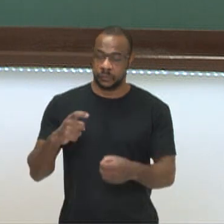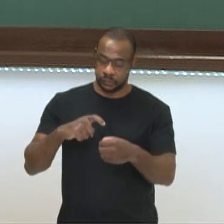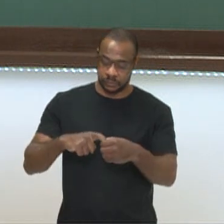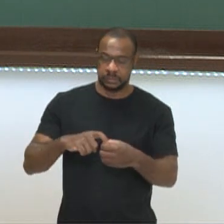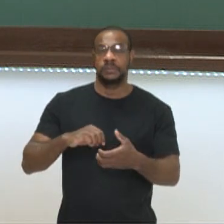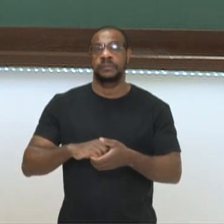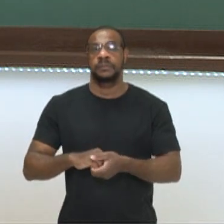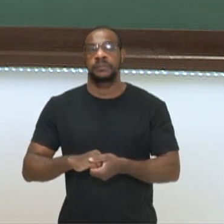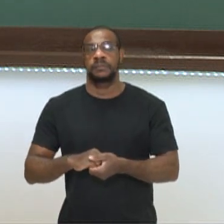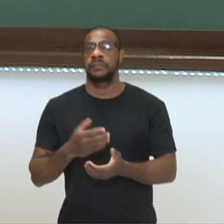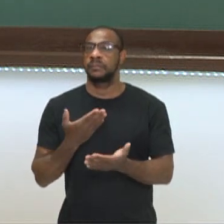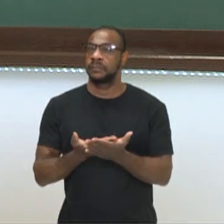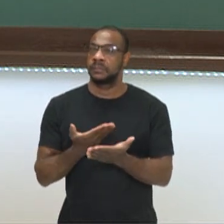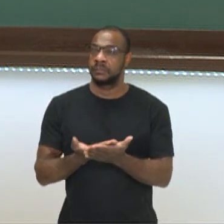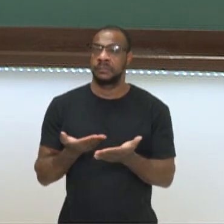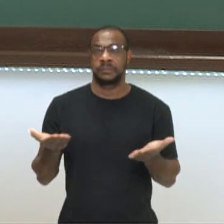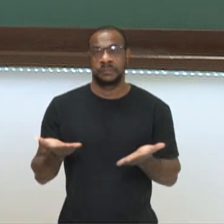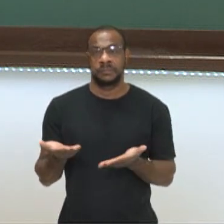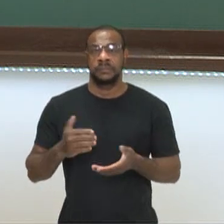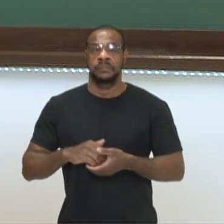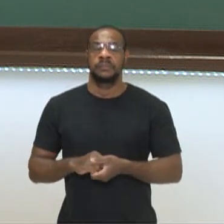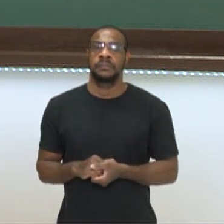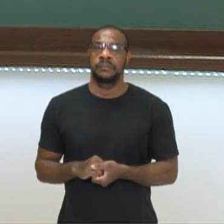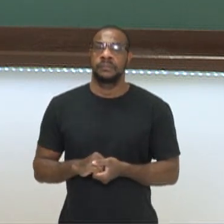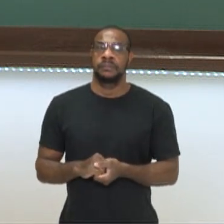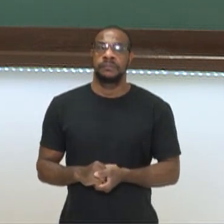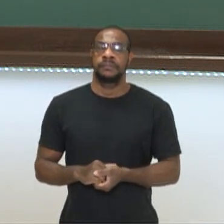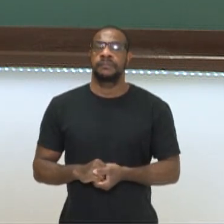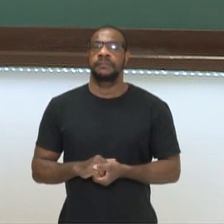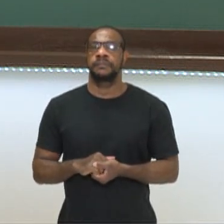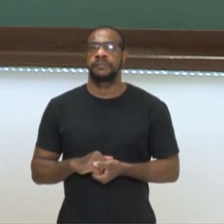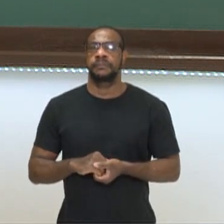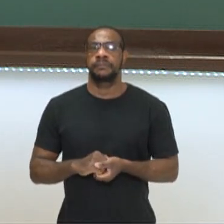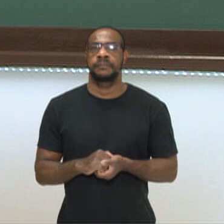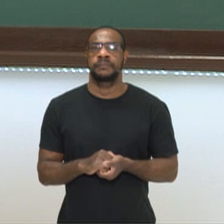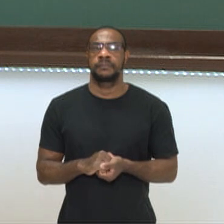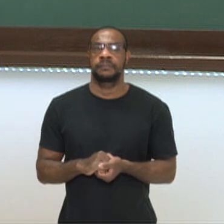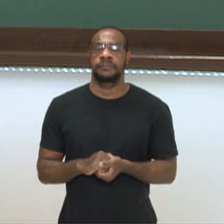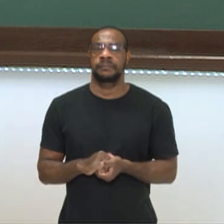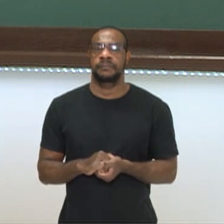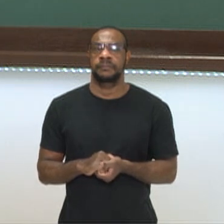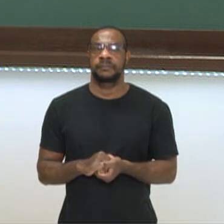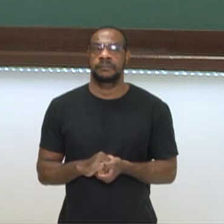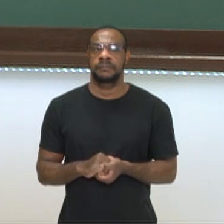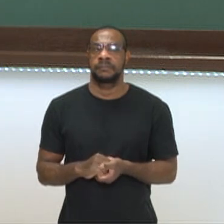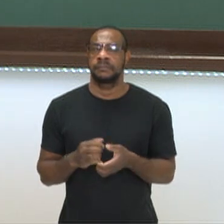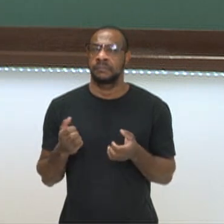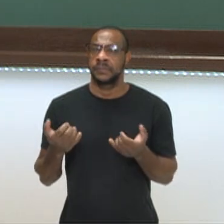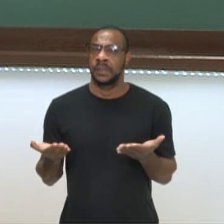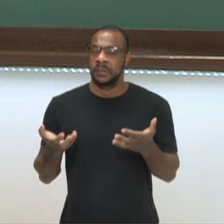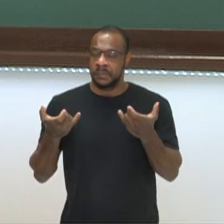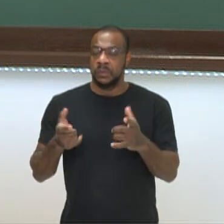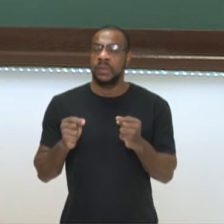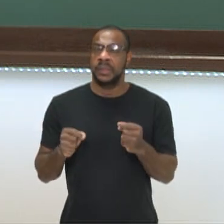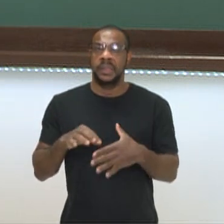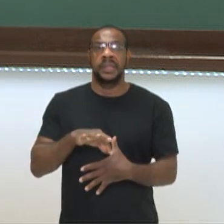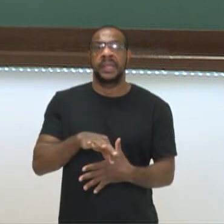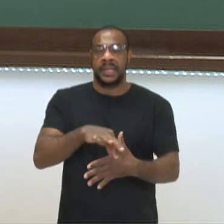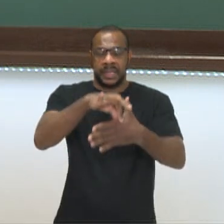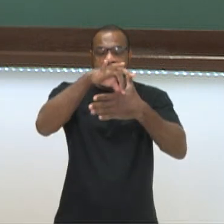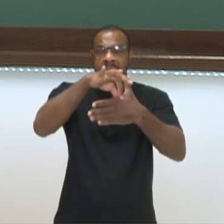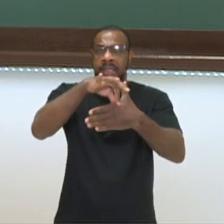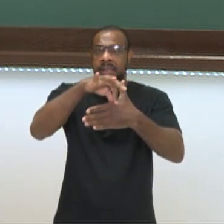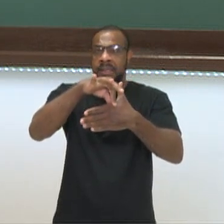Voltamos com nossa aula Paraná, 7º ano ensino religioso, e estamos falando de líderes religiosos. Os